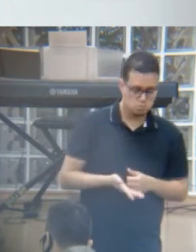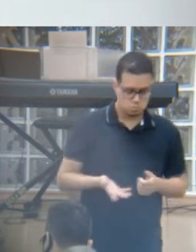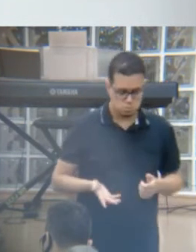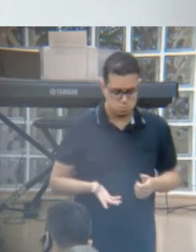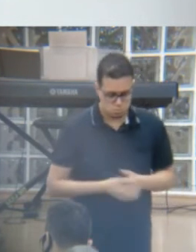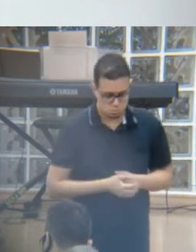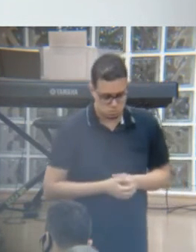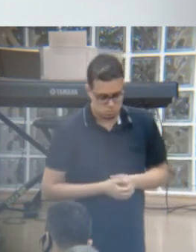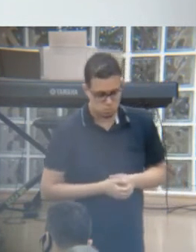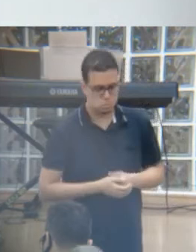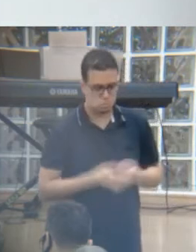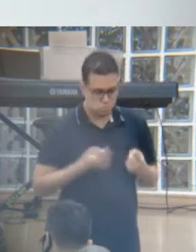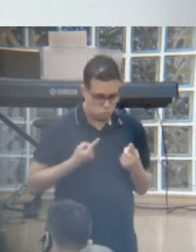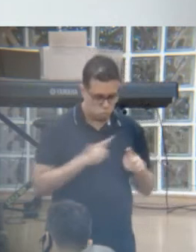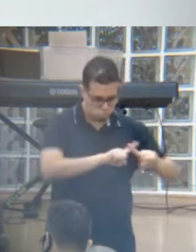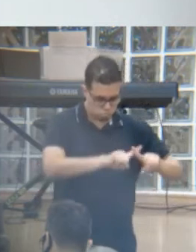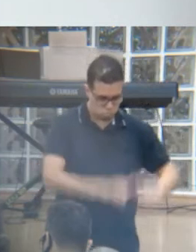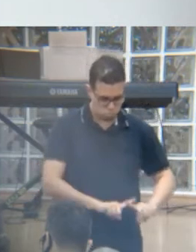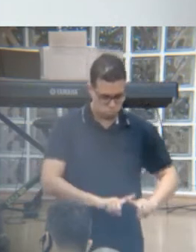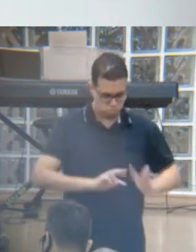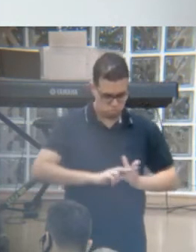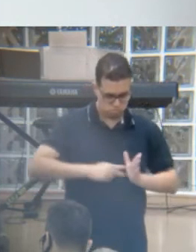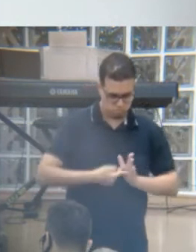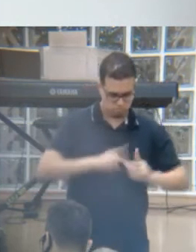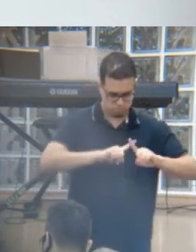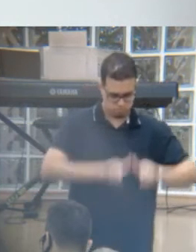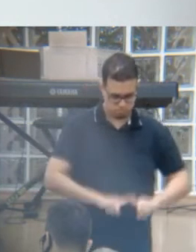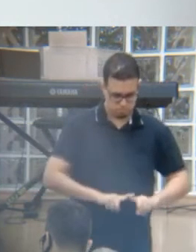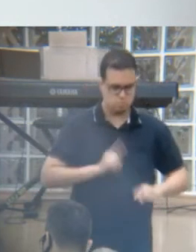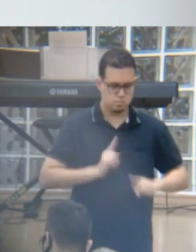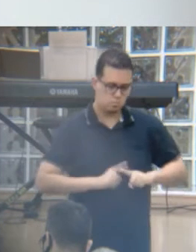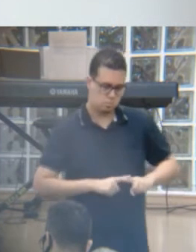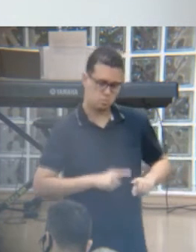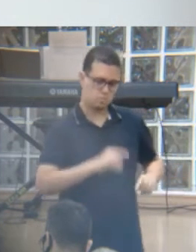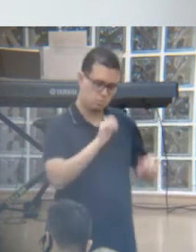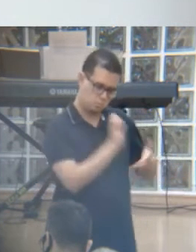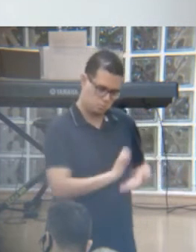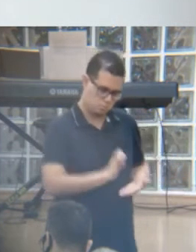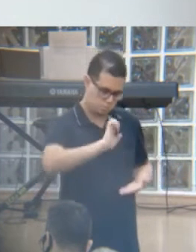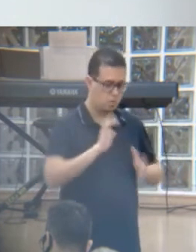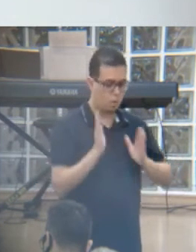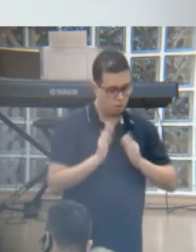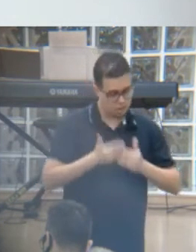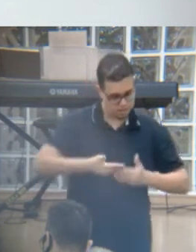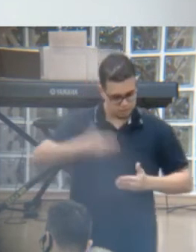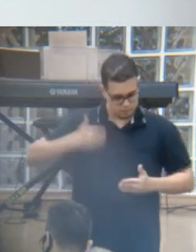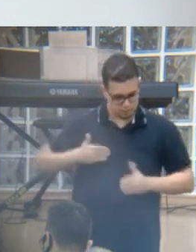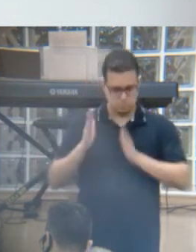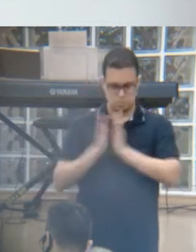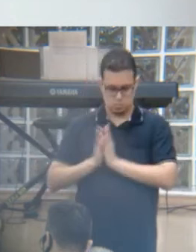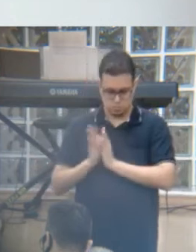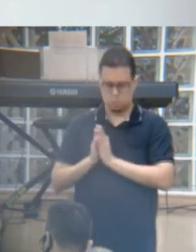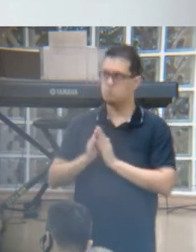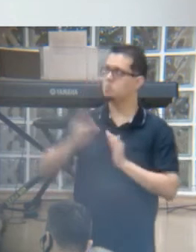Um desafio. Porque Elias orou ao Senhor para que não